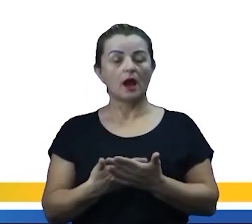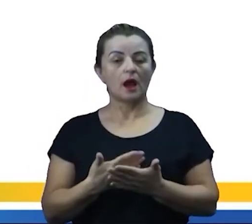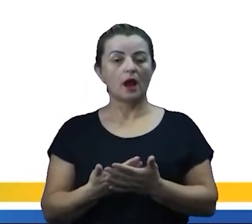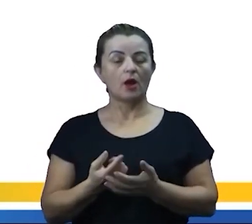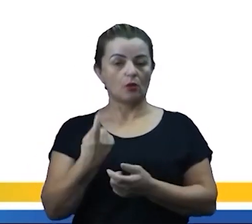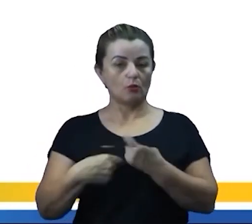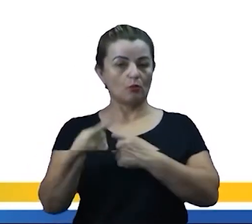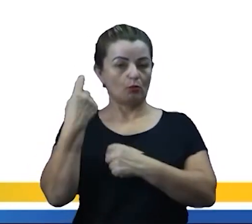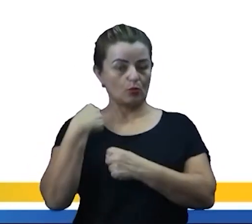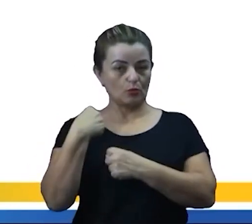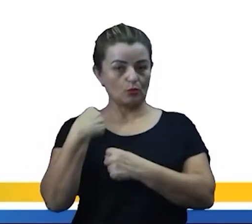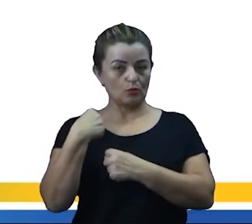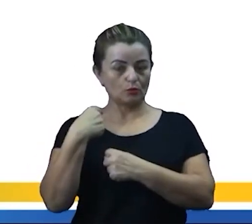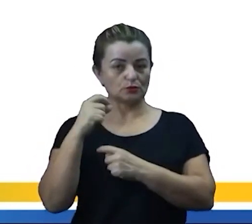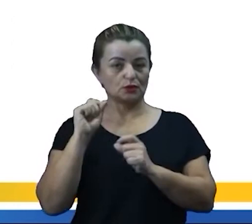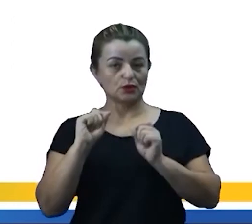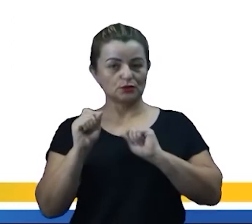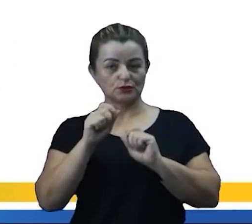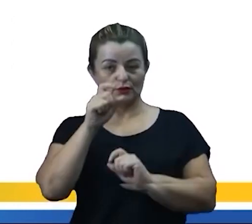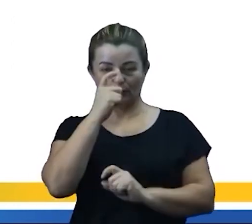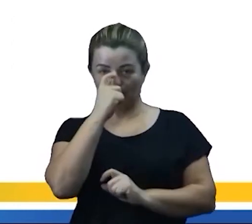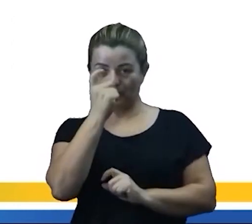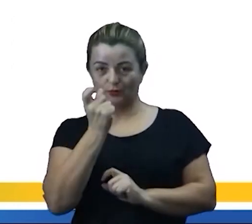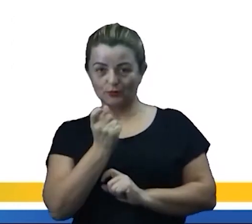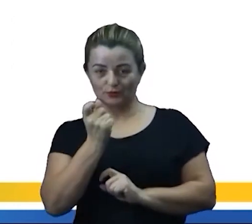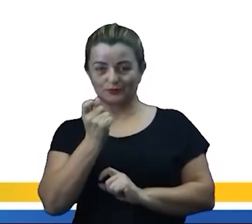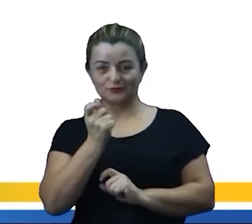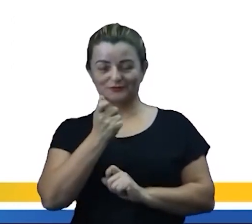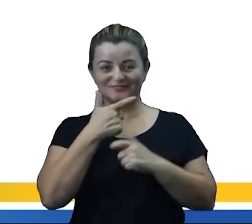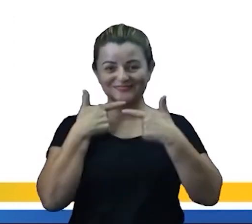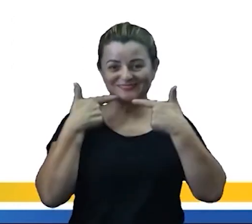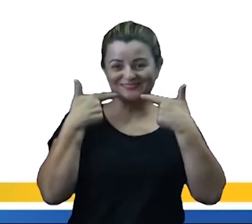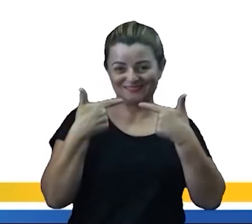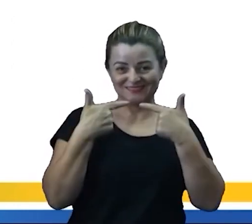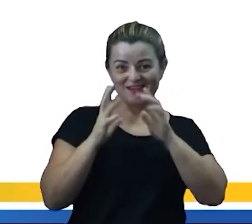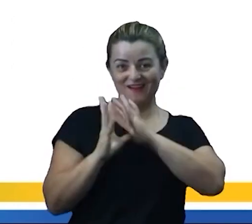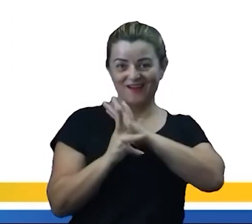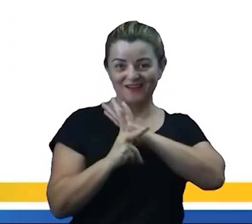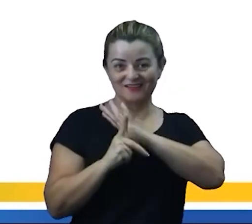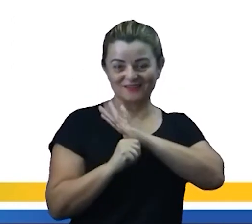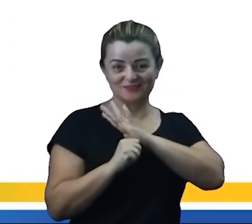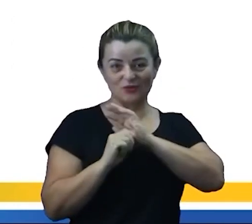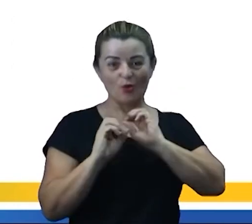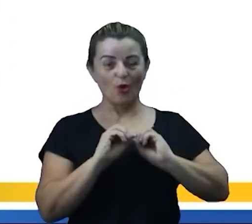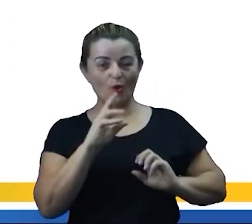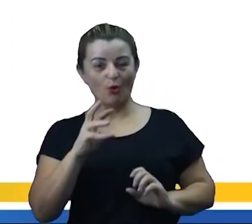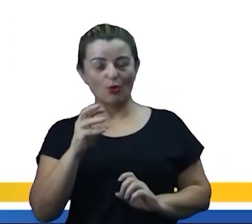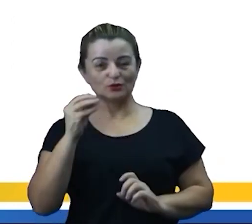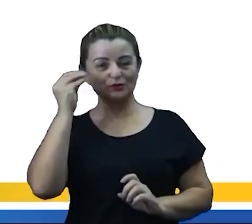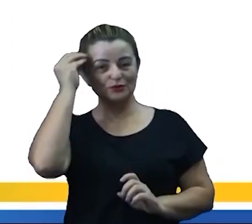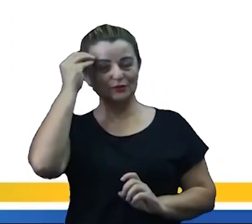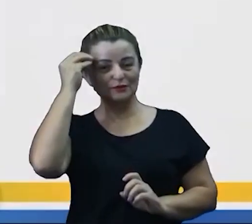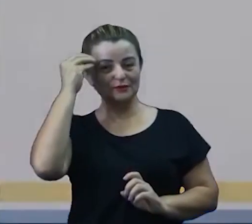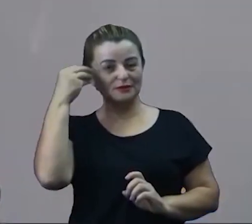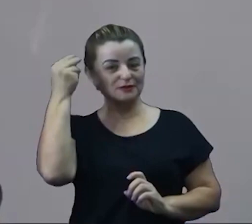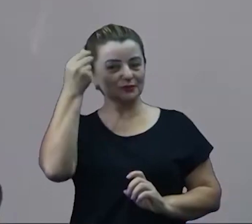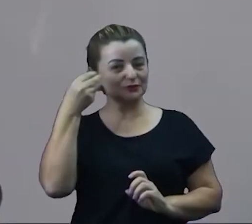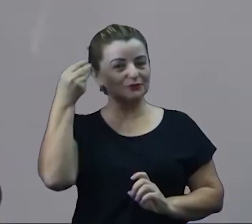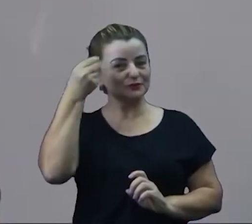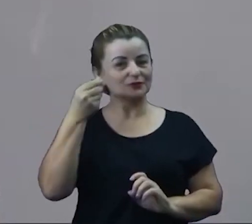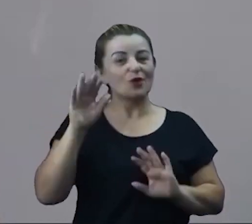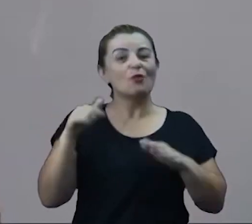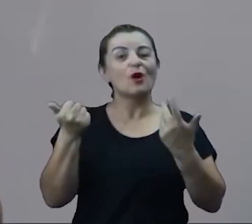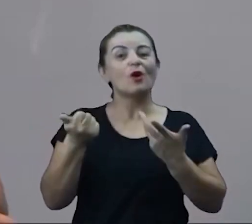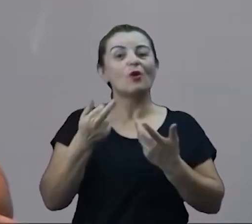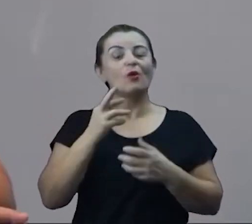Fama de bruxo, de chorão, de risonho, de ladrão ou de esquizofrênico? E aí, gente, qual a resposta